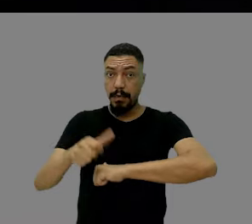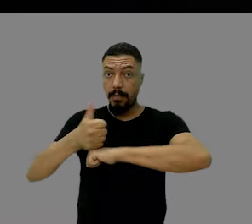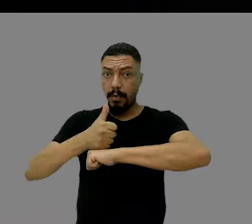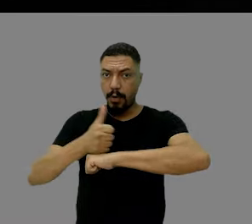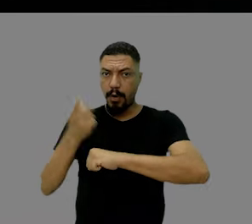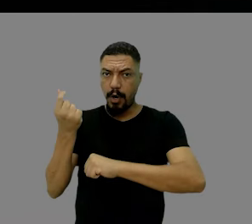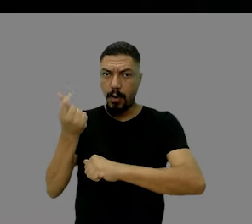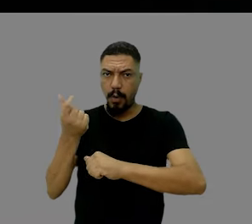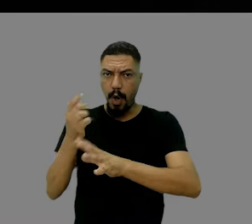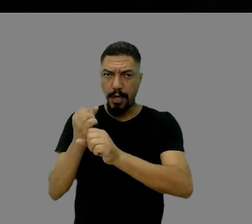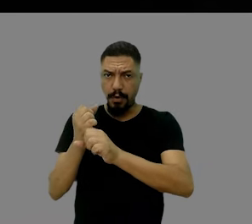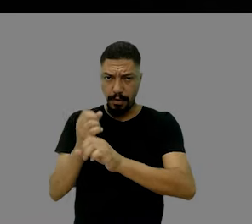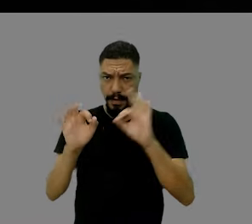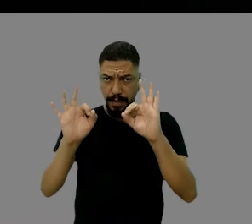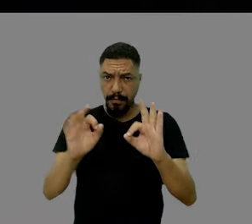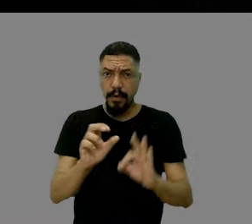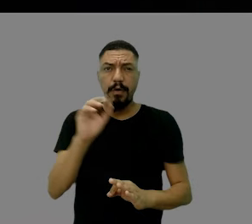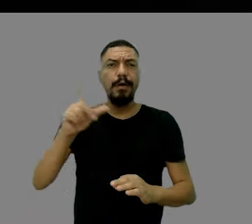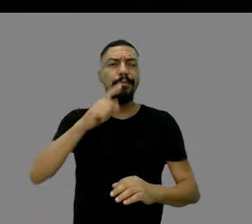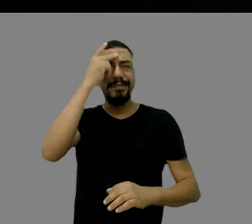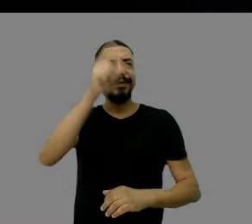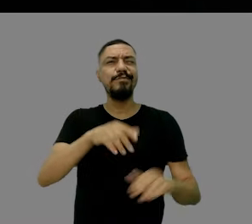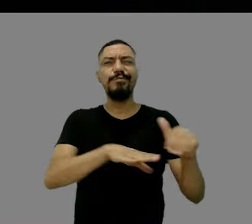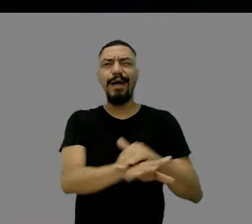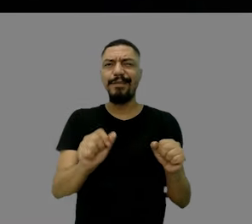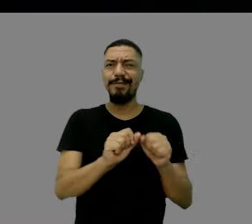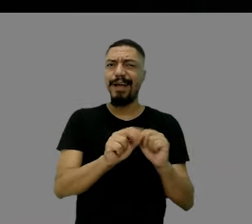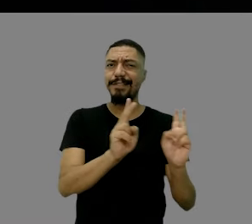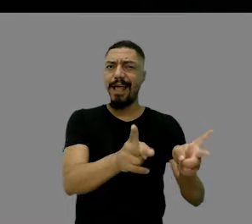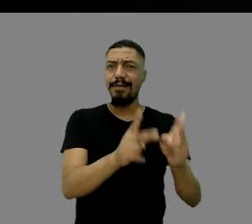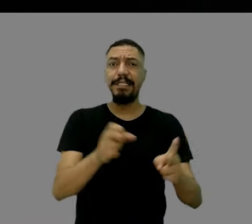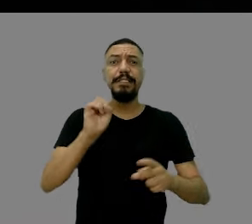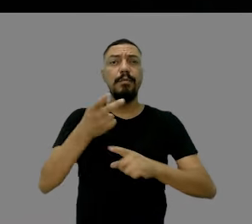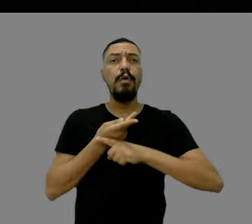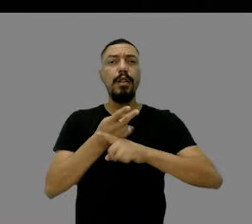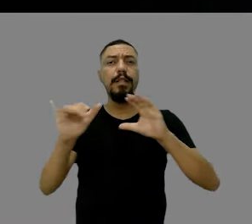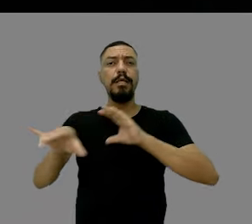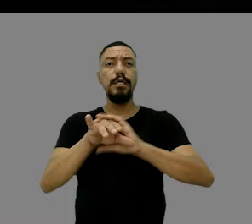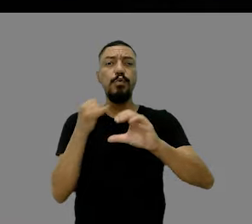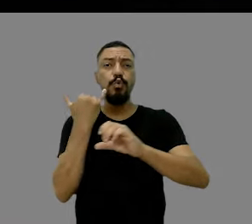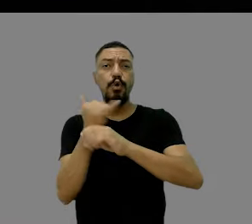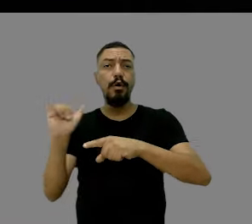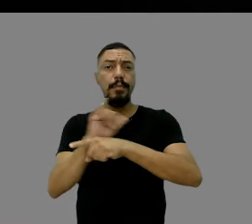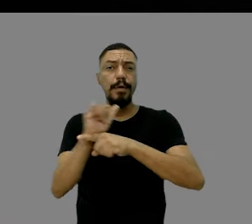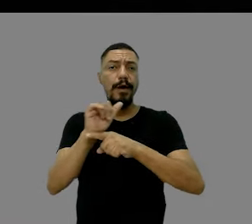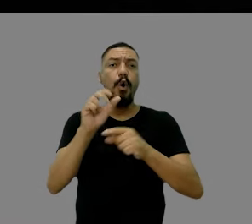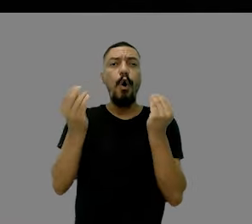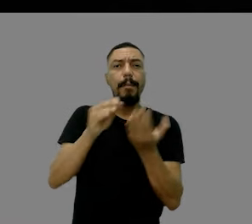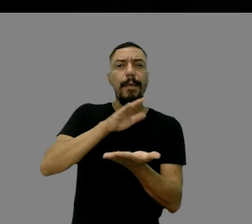contadora, ou alguém que faz isso constantemente. De fato, se você digitar no YouTube como emitir uma RPA, vai